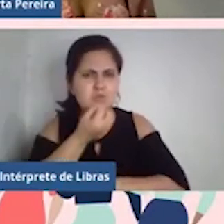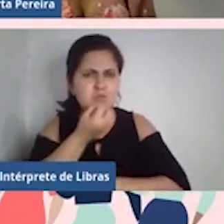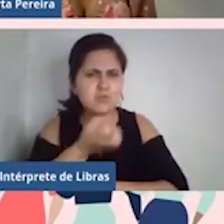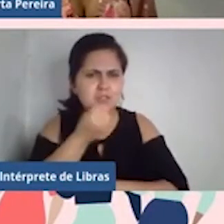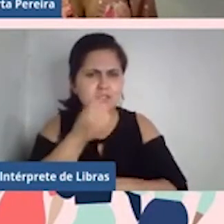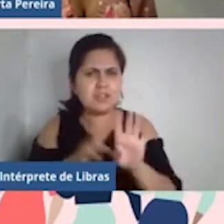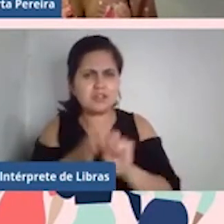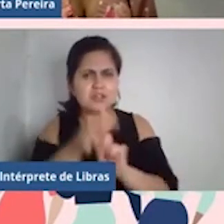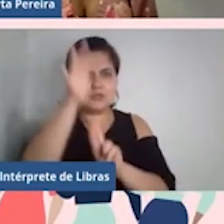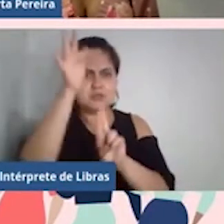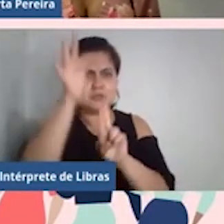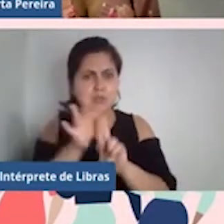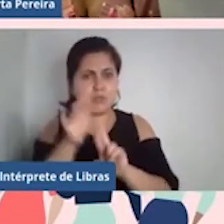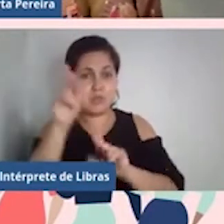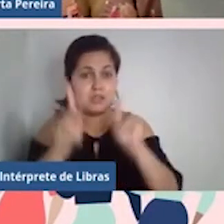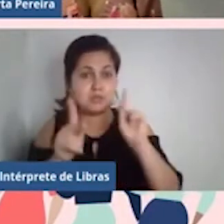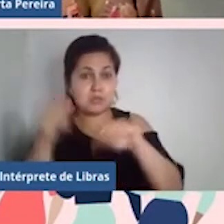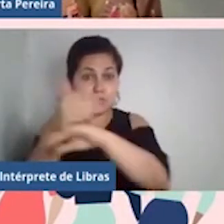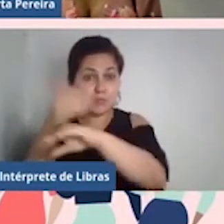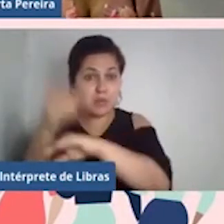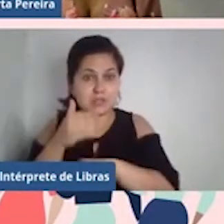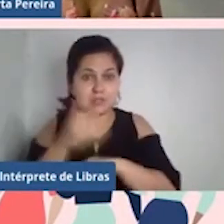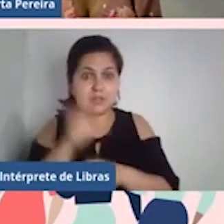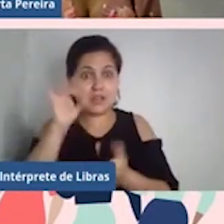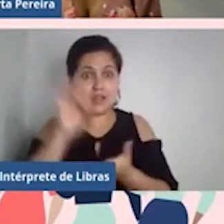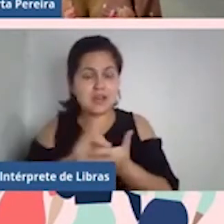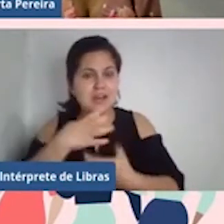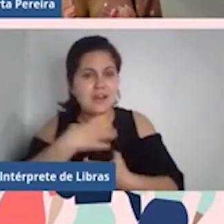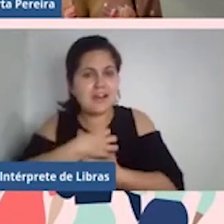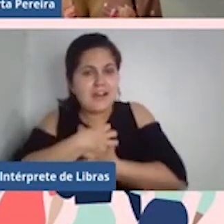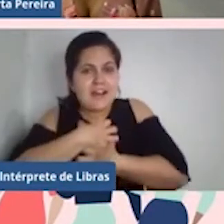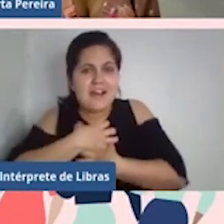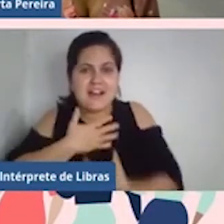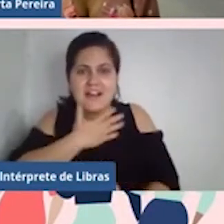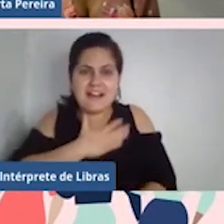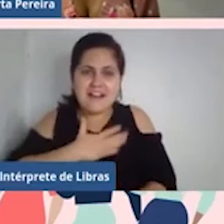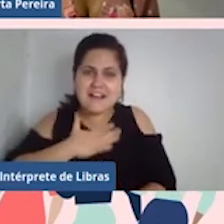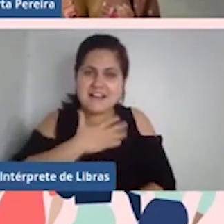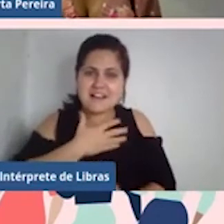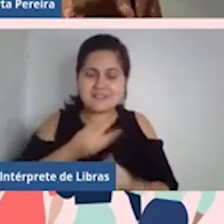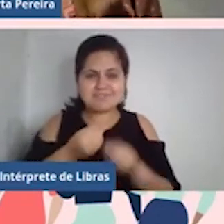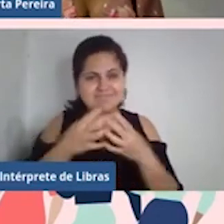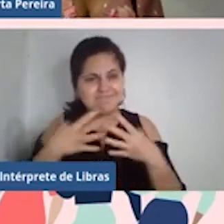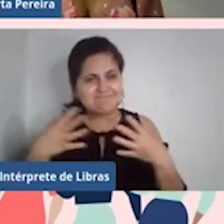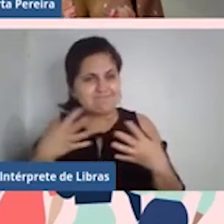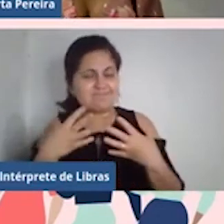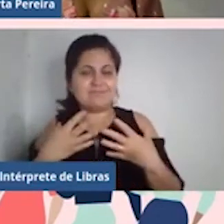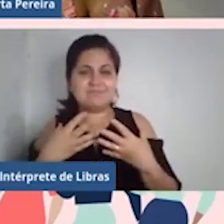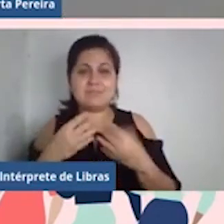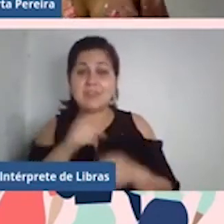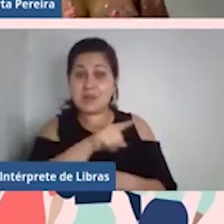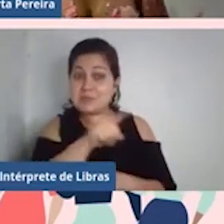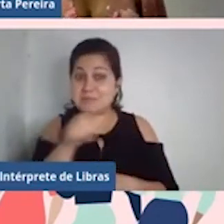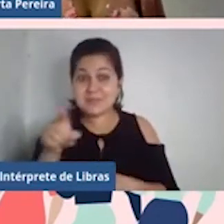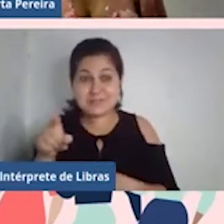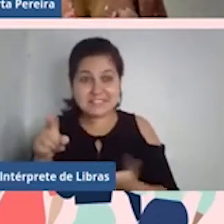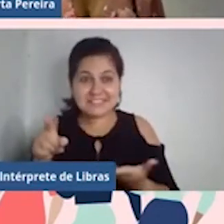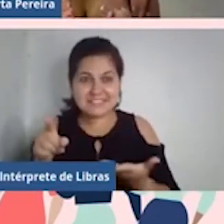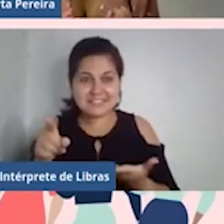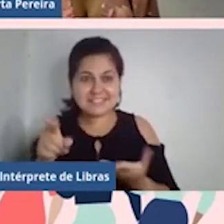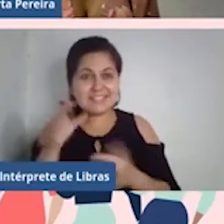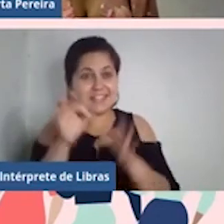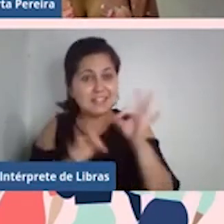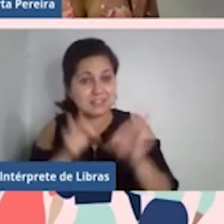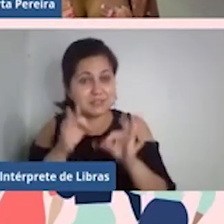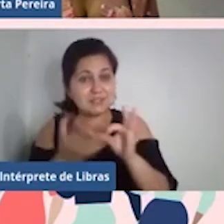das pessoas, tá sendo realmente, assim, muito gratificante a gente poder fazer um evento, e é para vocês, justamente